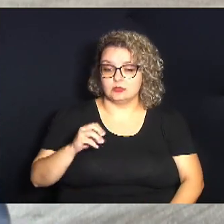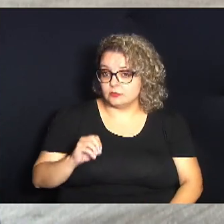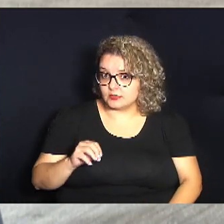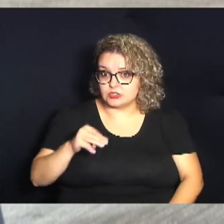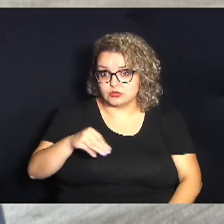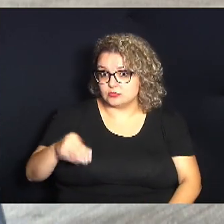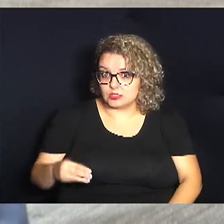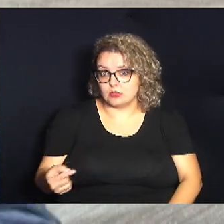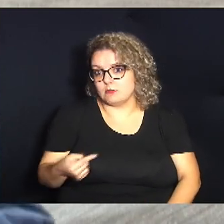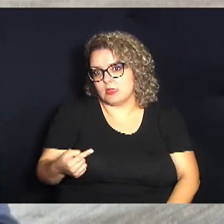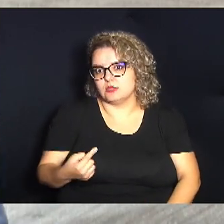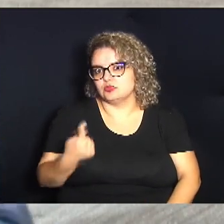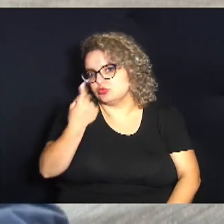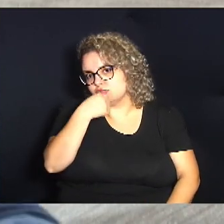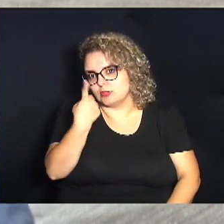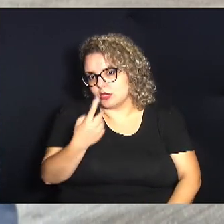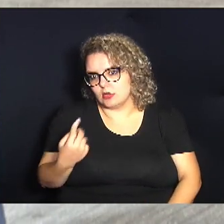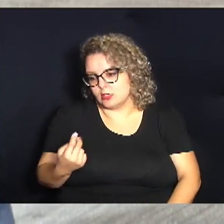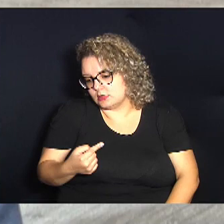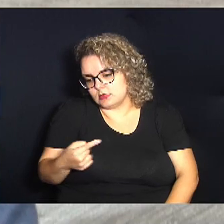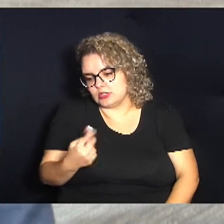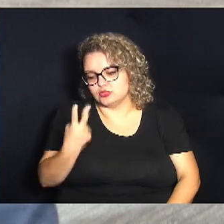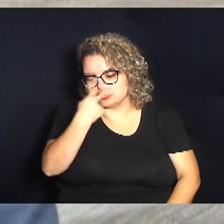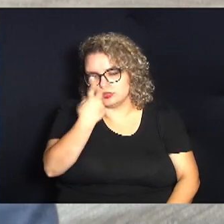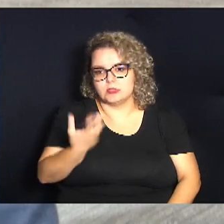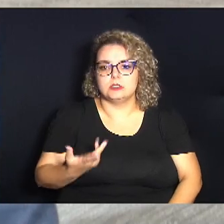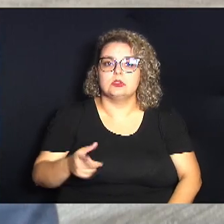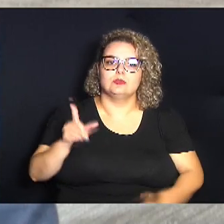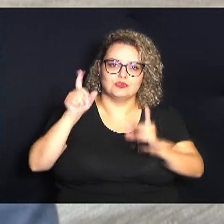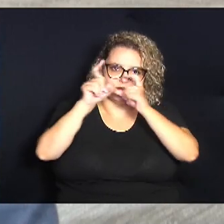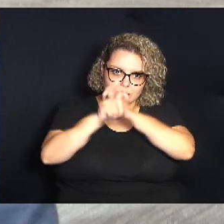isso impacta sobremaneira a drenagem e escoamento da água.